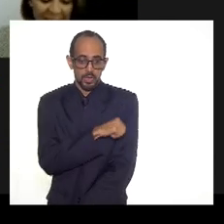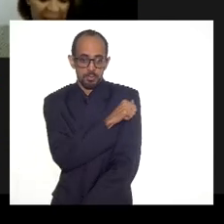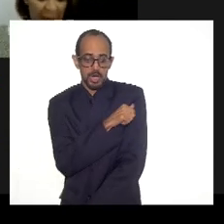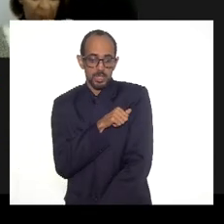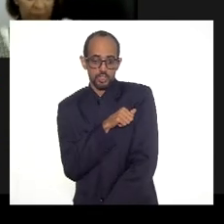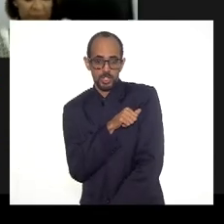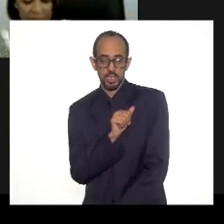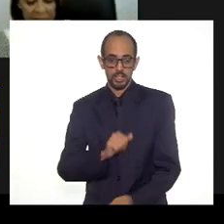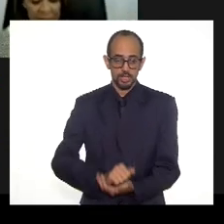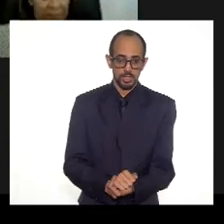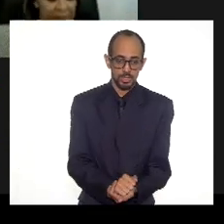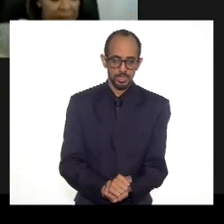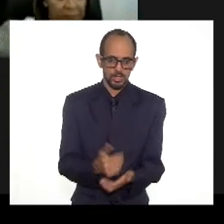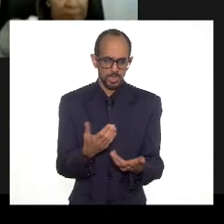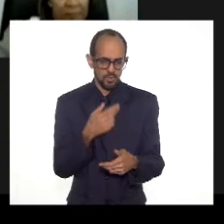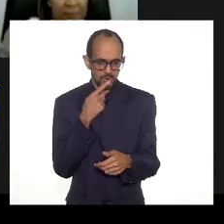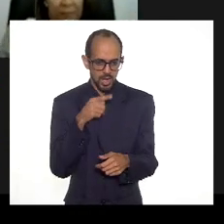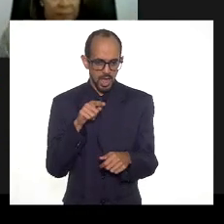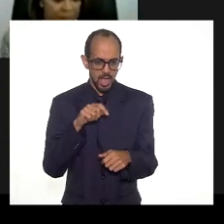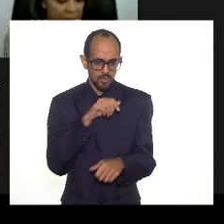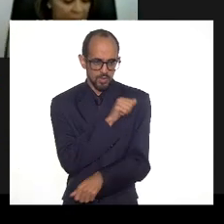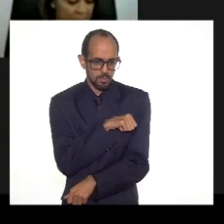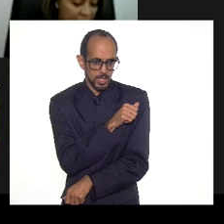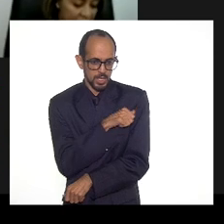Rejane. Quer falar, enfermeira?